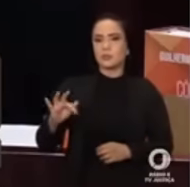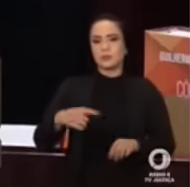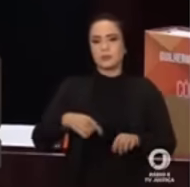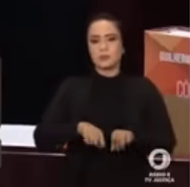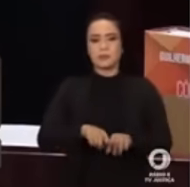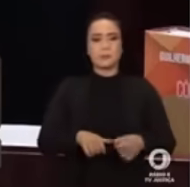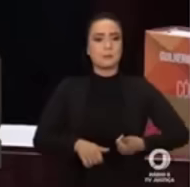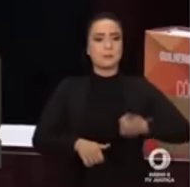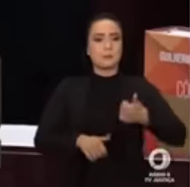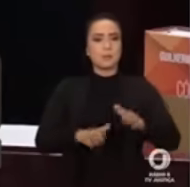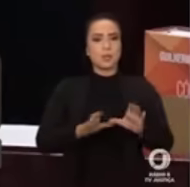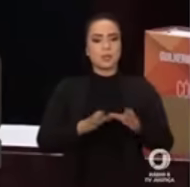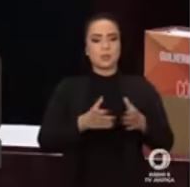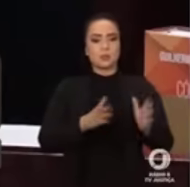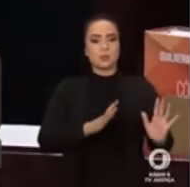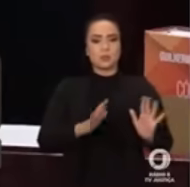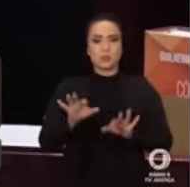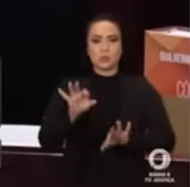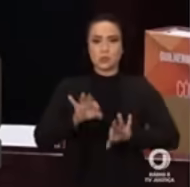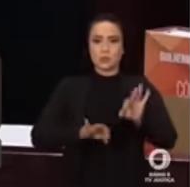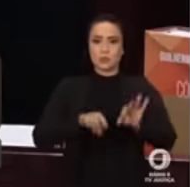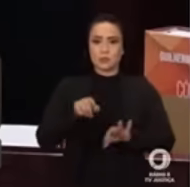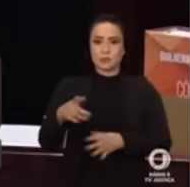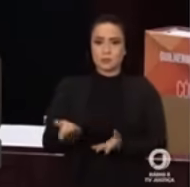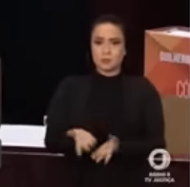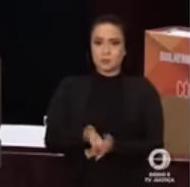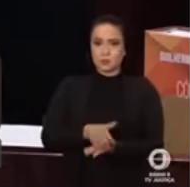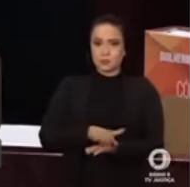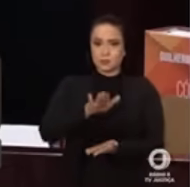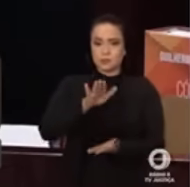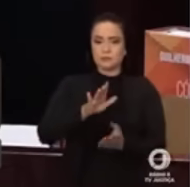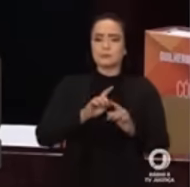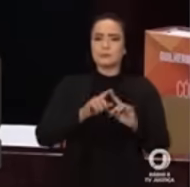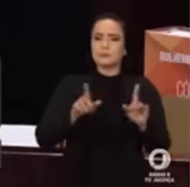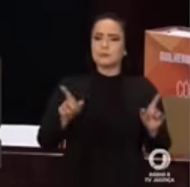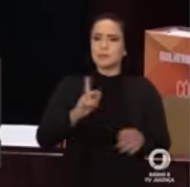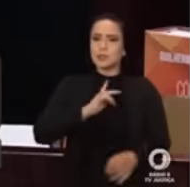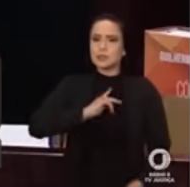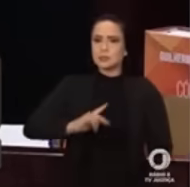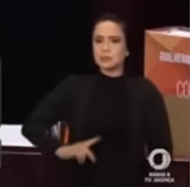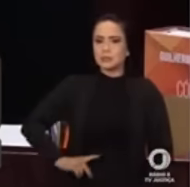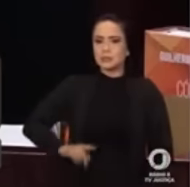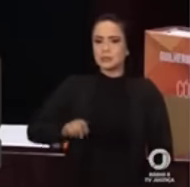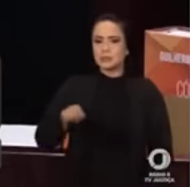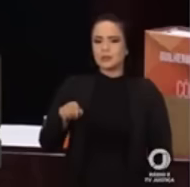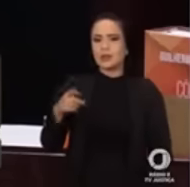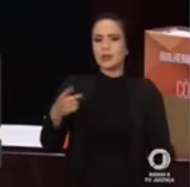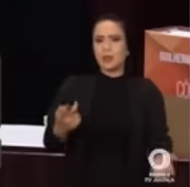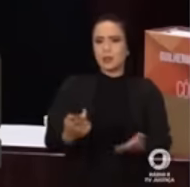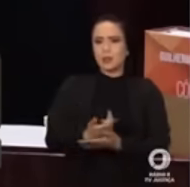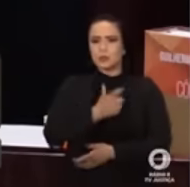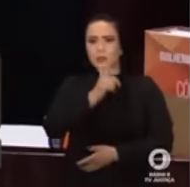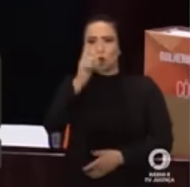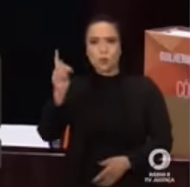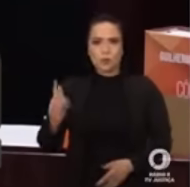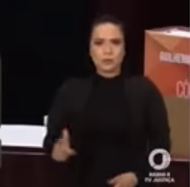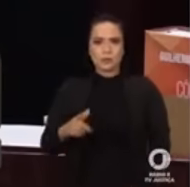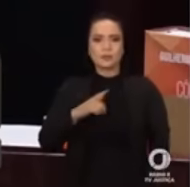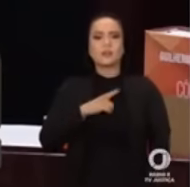primeira turma para processar e julgar esta causa. Presidente, esta causa, como outras que vieram,